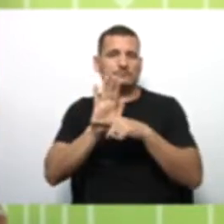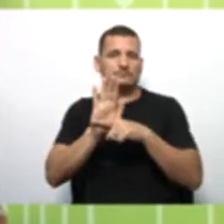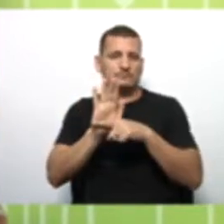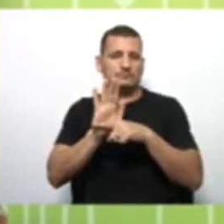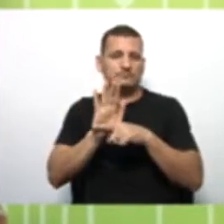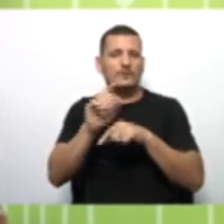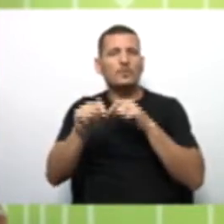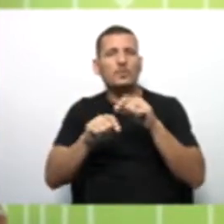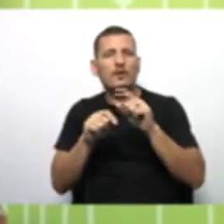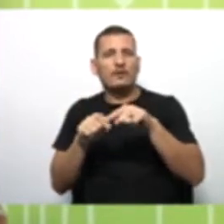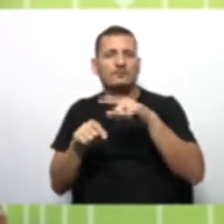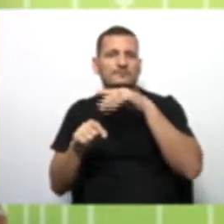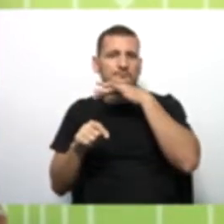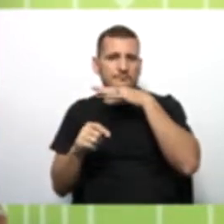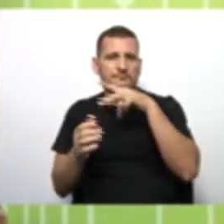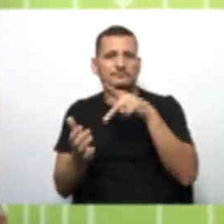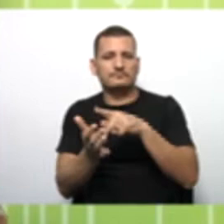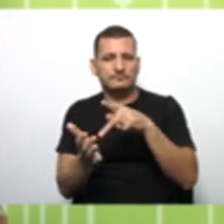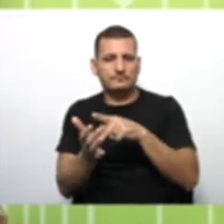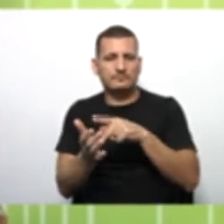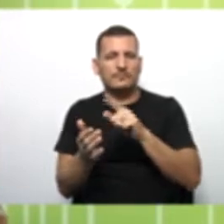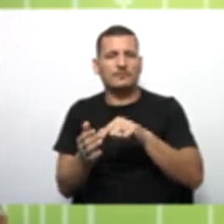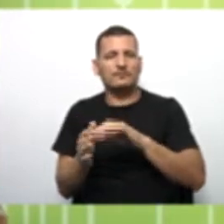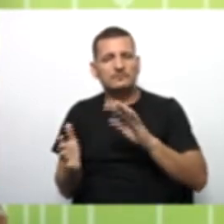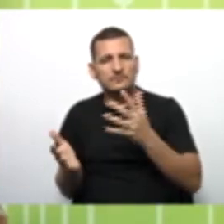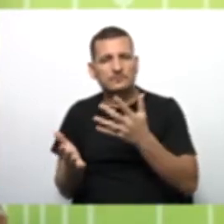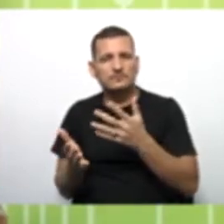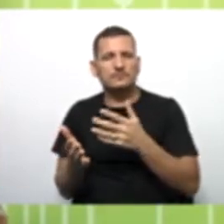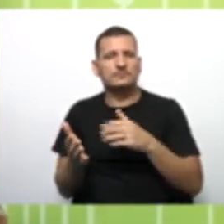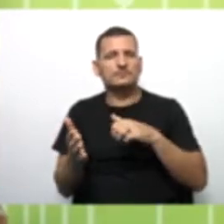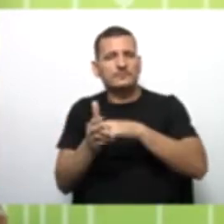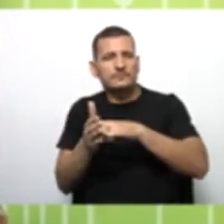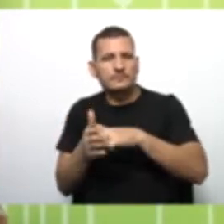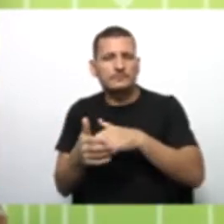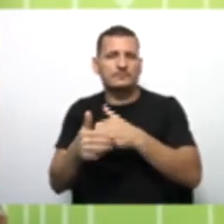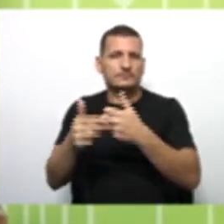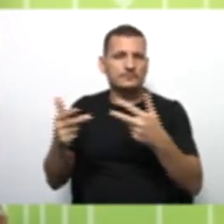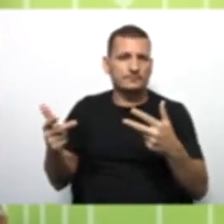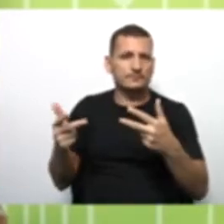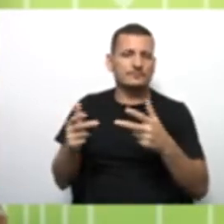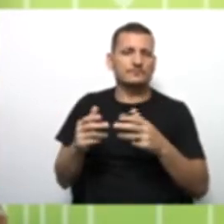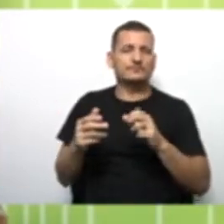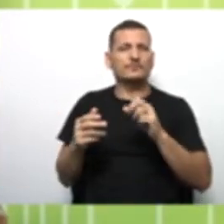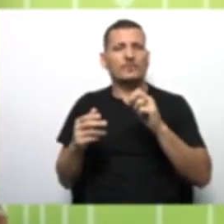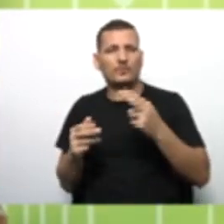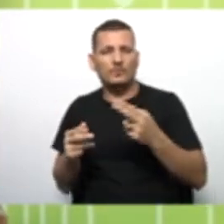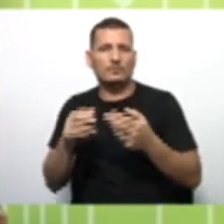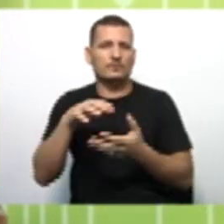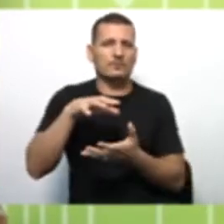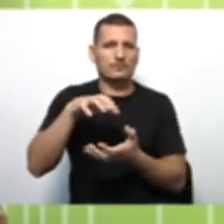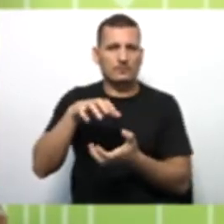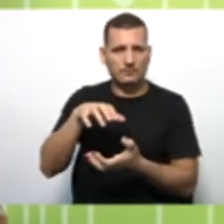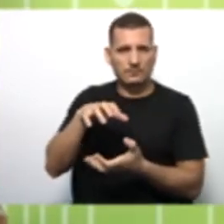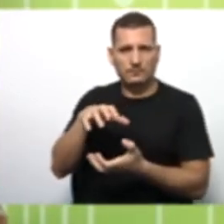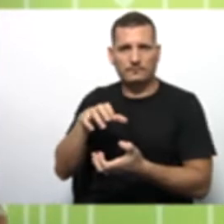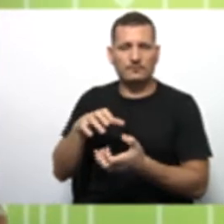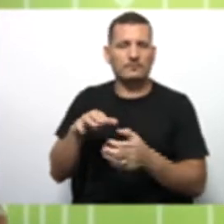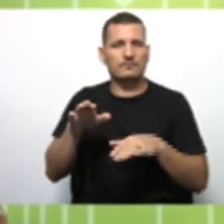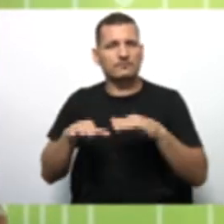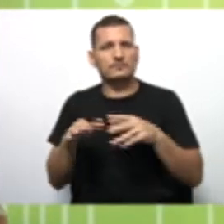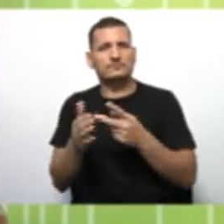aquilo que vai dar errado mesmo, né? É o acidente de trabalho que pode acontecer, é uma greve que pode acontecer e a gente não